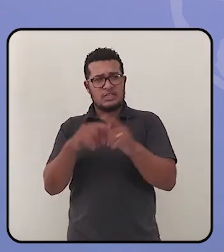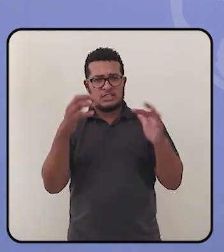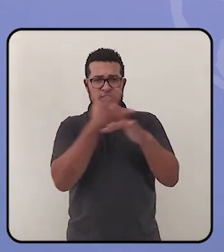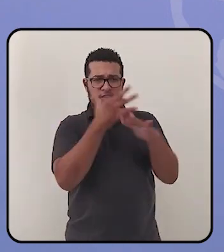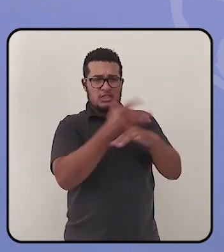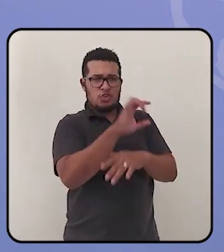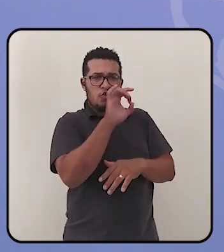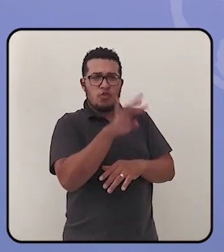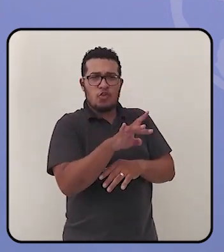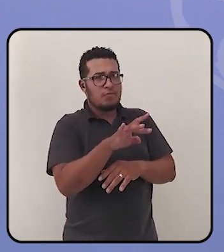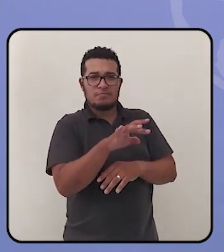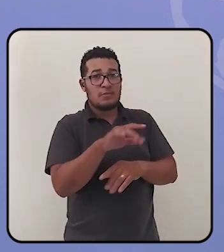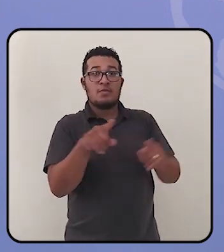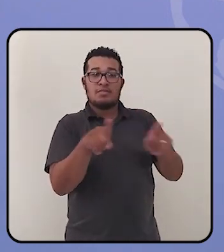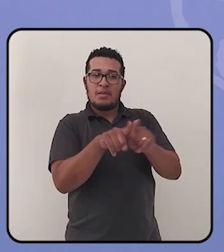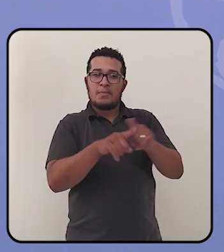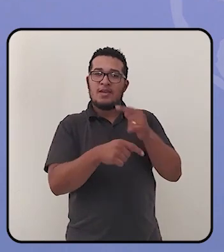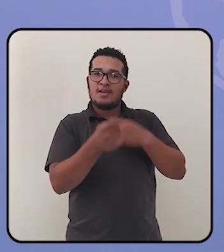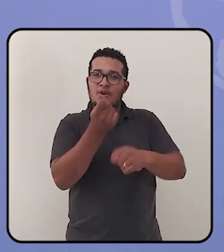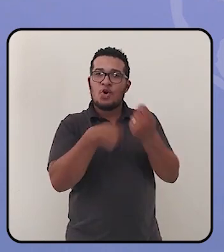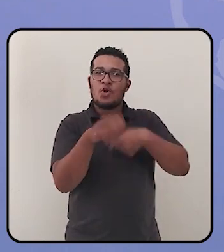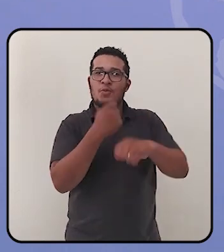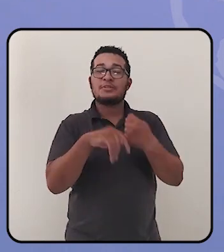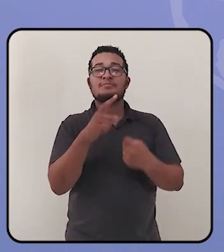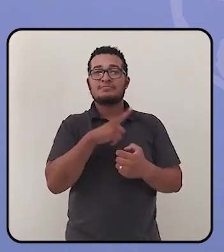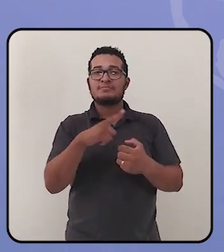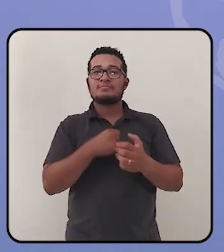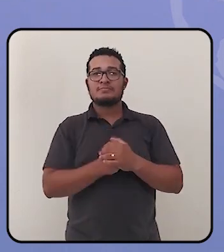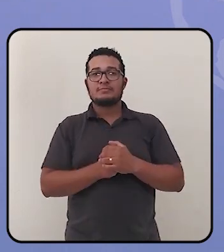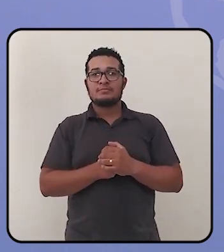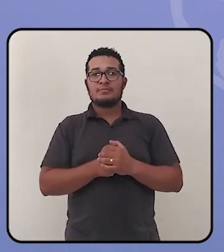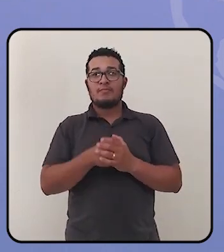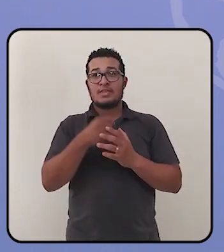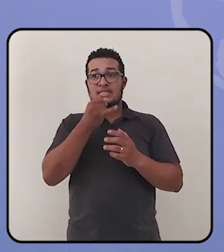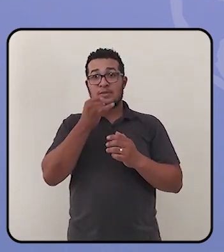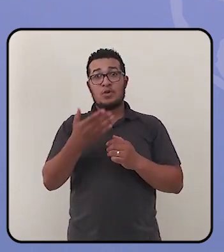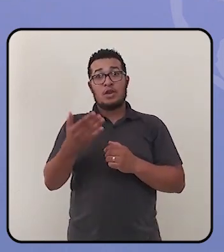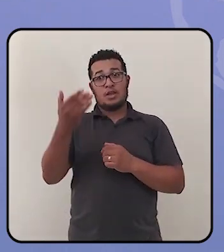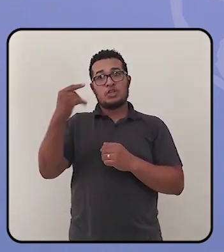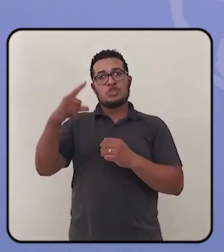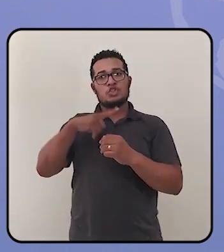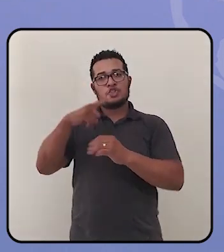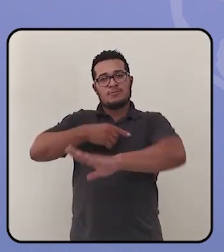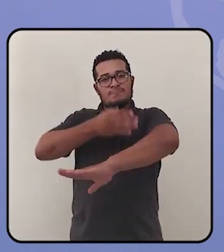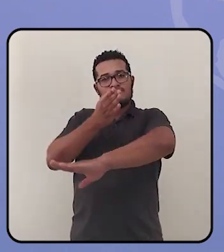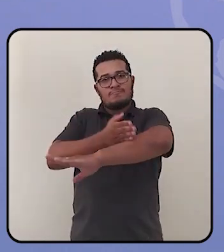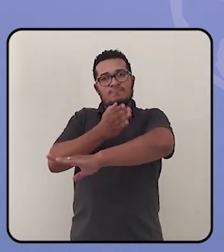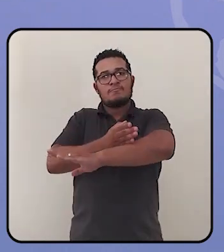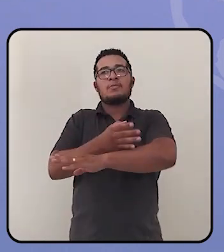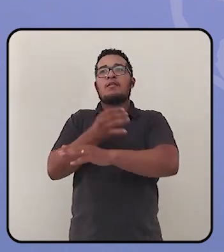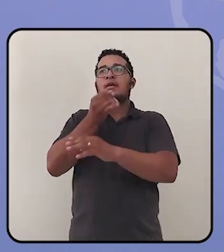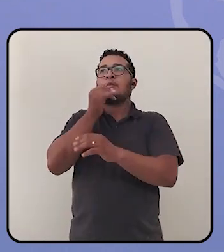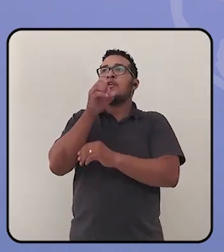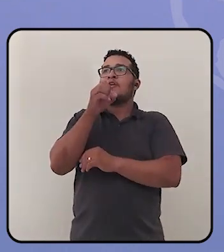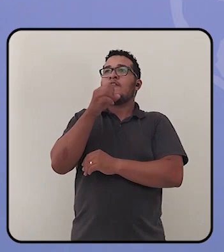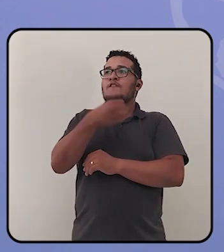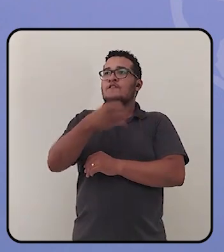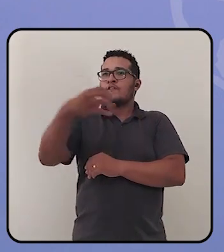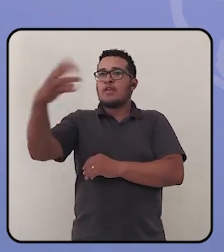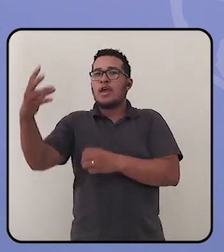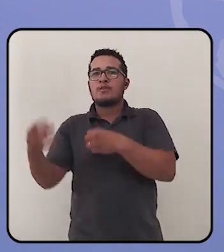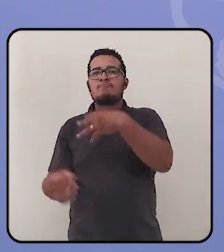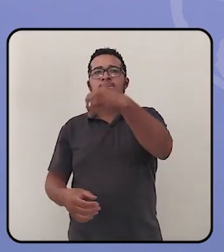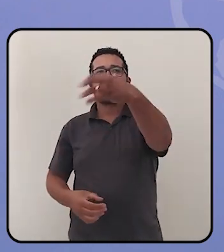comércio também e ressurge junto com a cidade as feiras medievais joga o final da idade média as viagens das